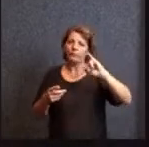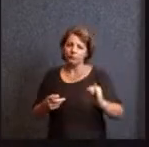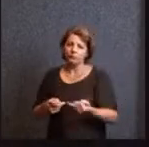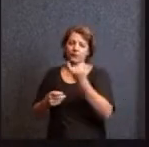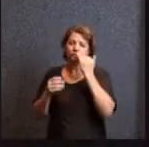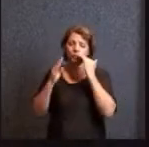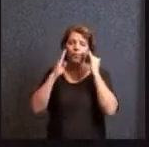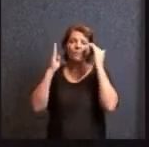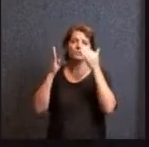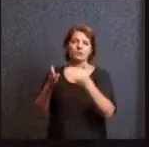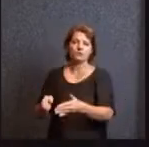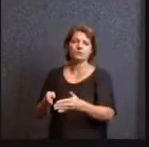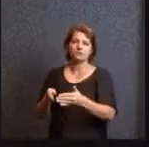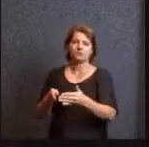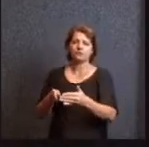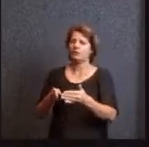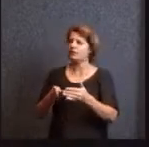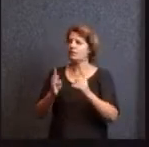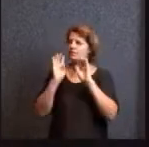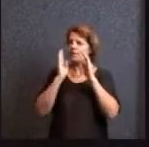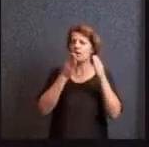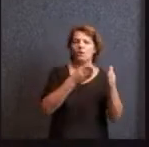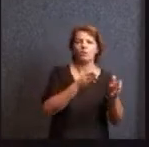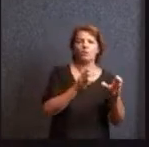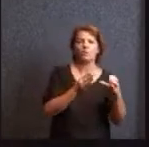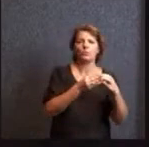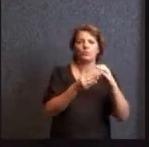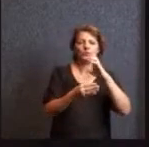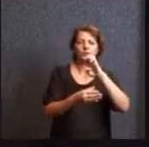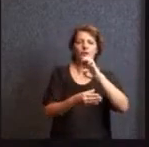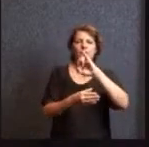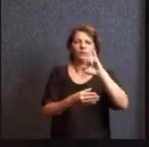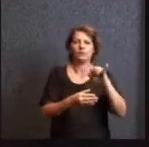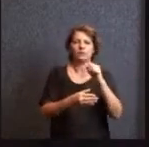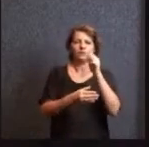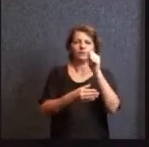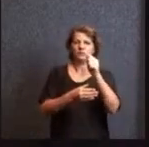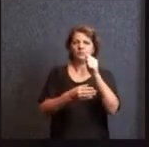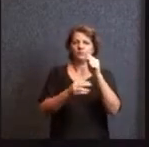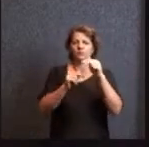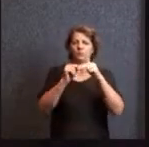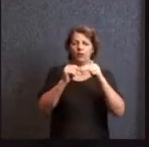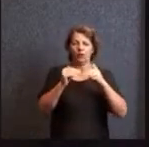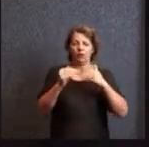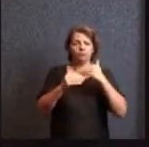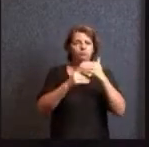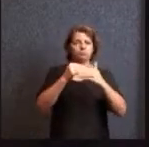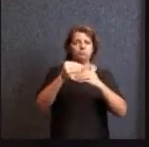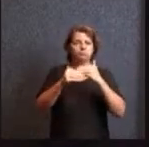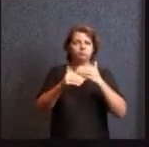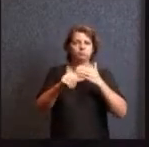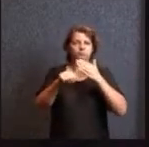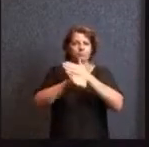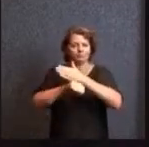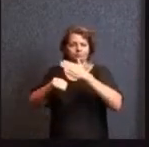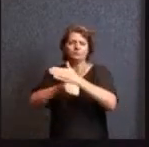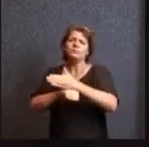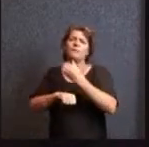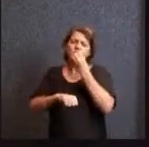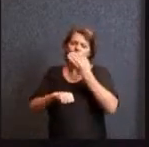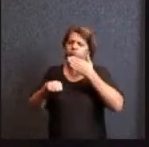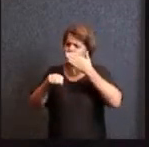objetivo da nossa atenção para eles, exatamente porque o ingresso vem até em um nível